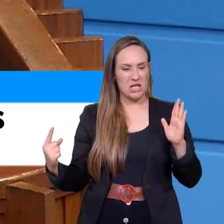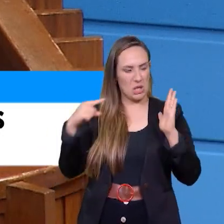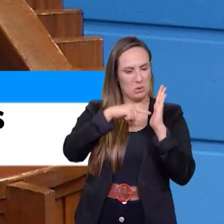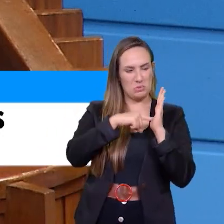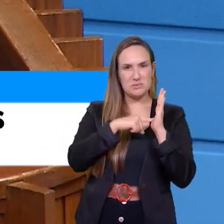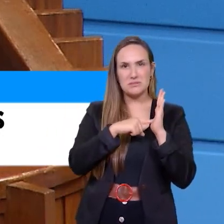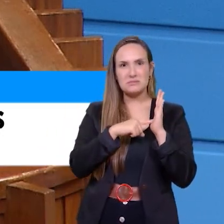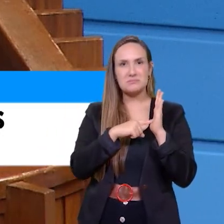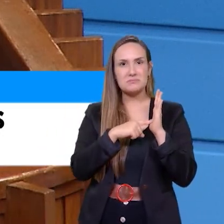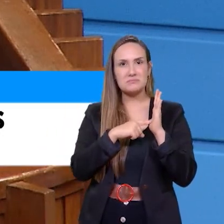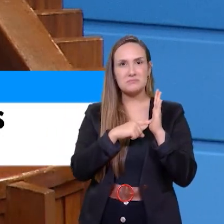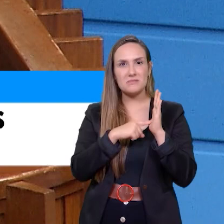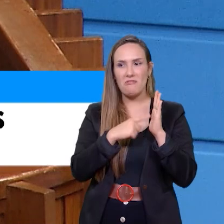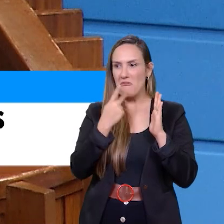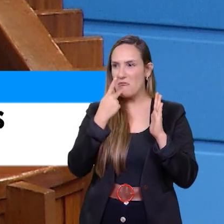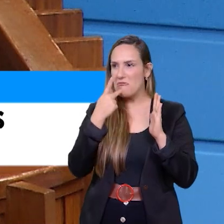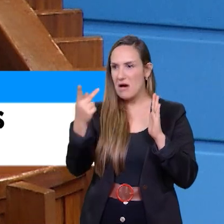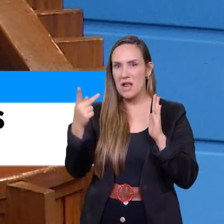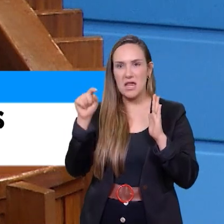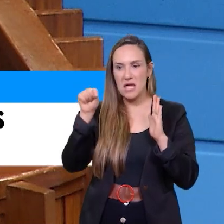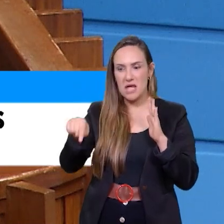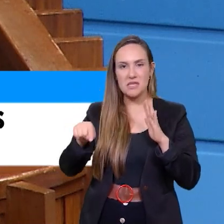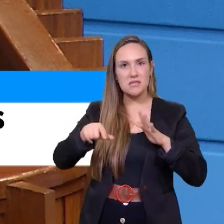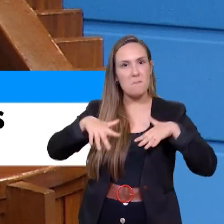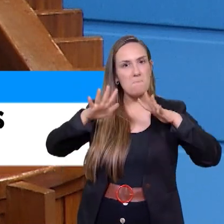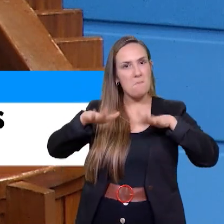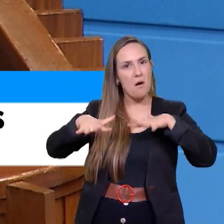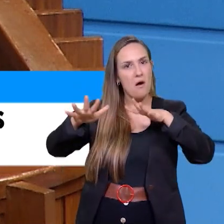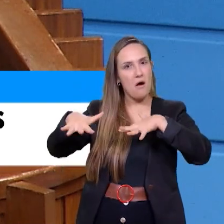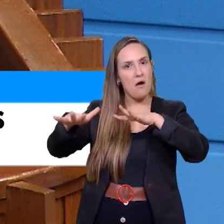Acusações de movimento